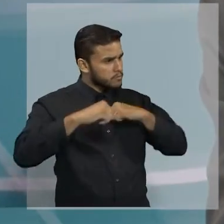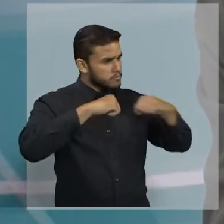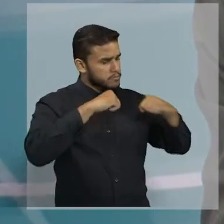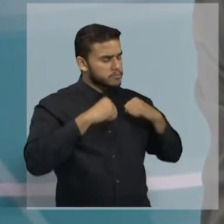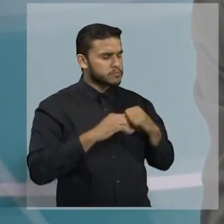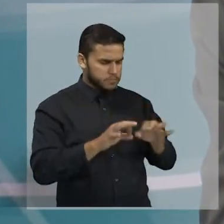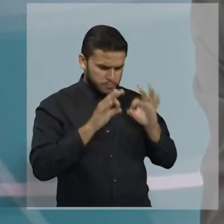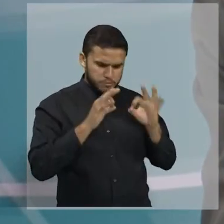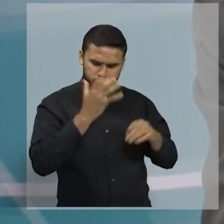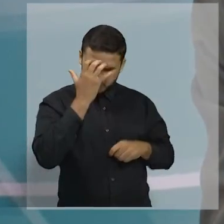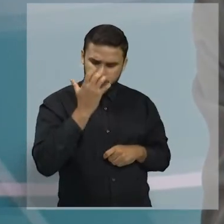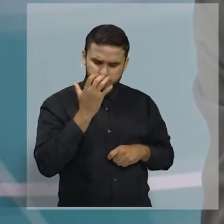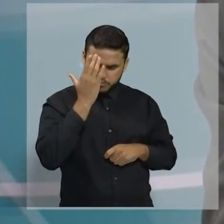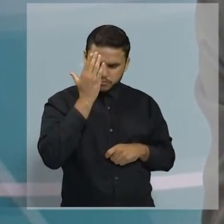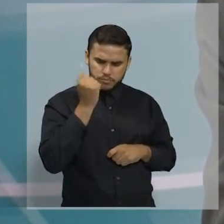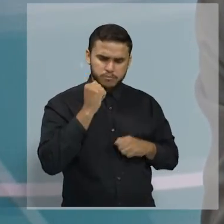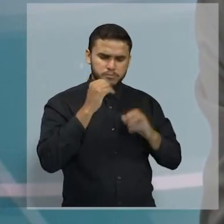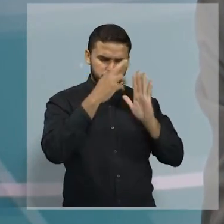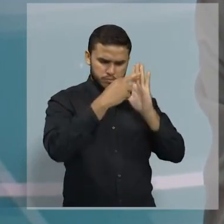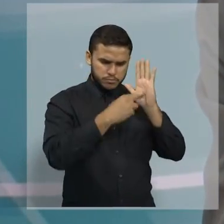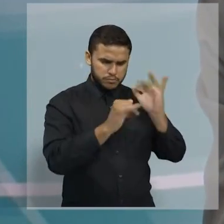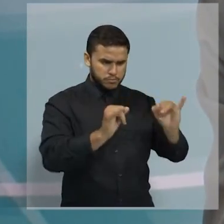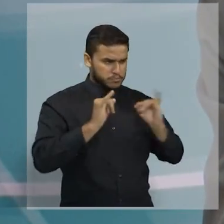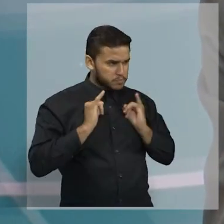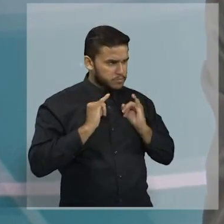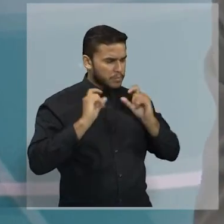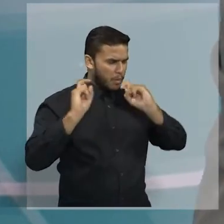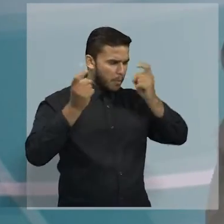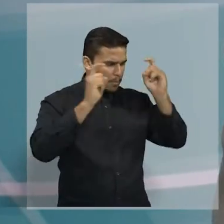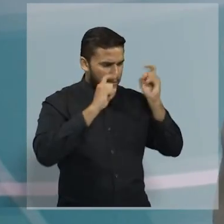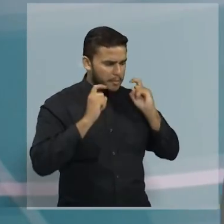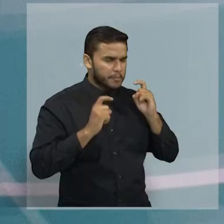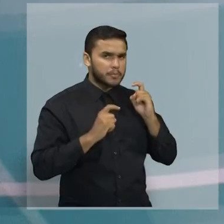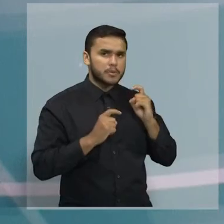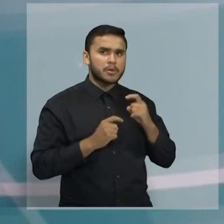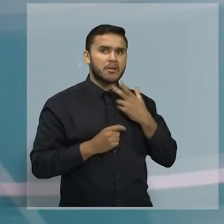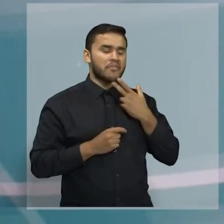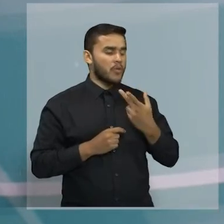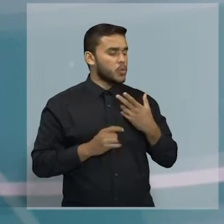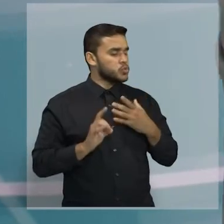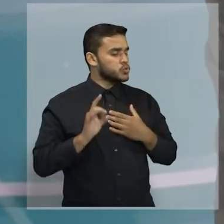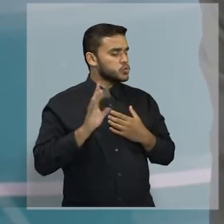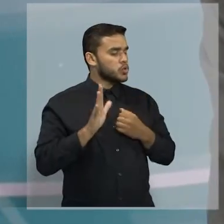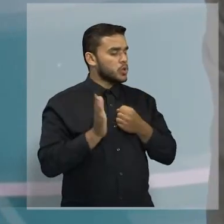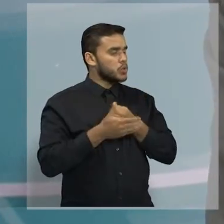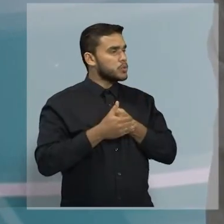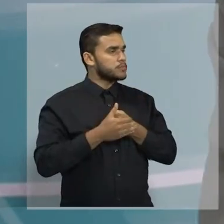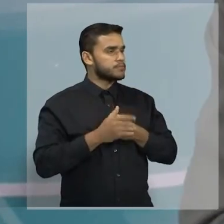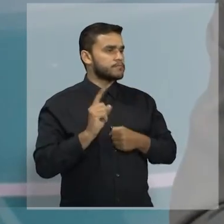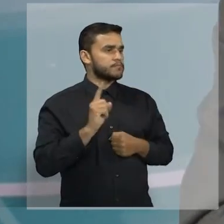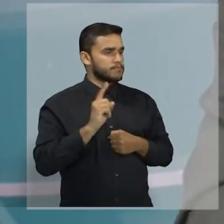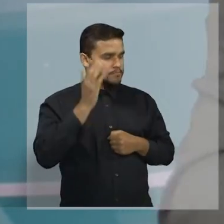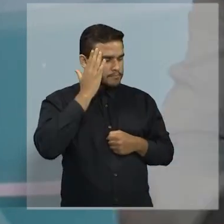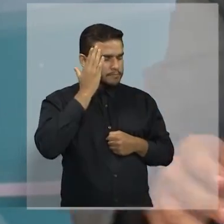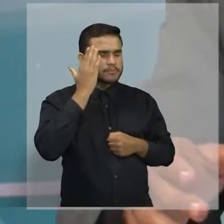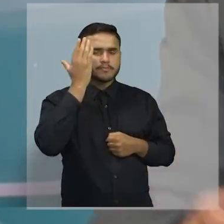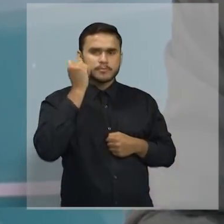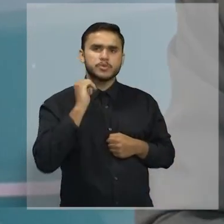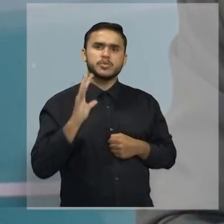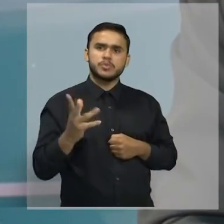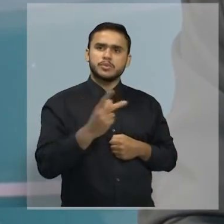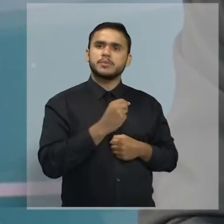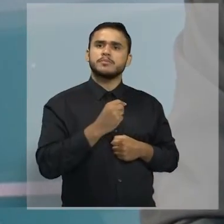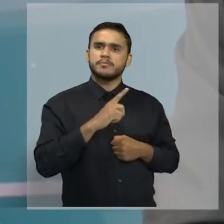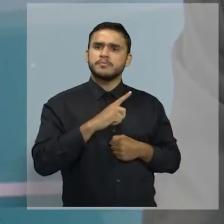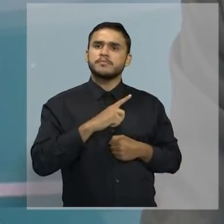que é necessário discutir a Previdência, não deva ser uma discussão de gabinete, né? Como ela interessa a população